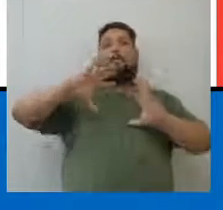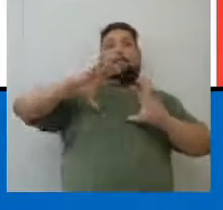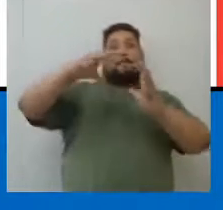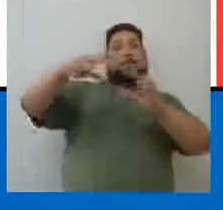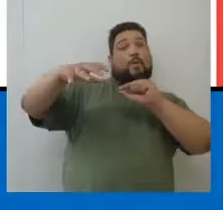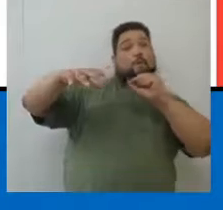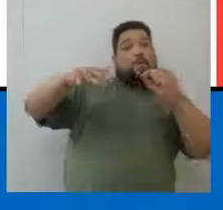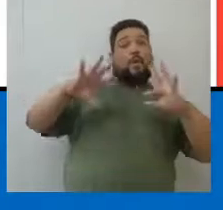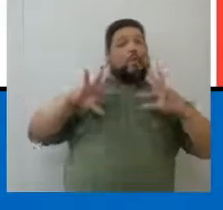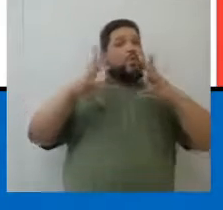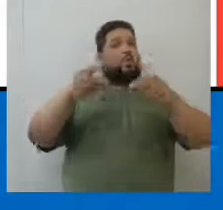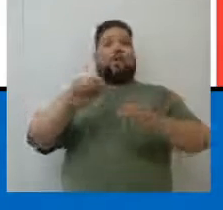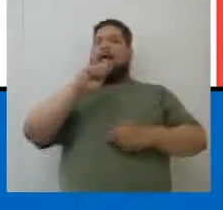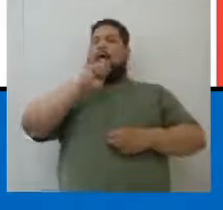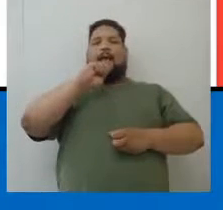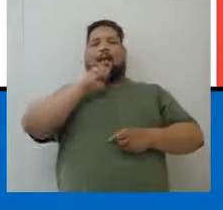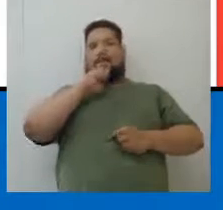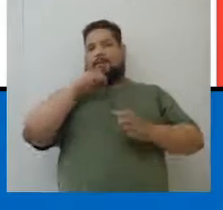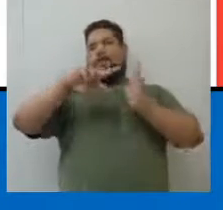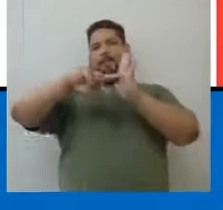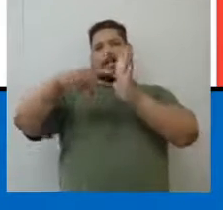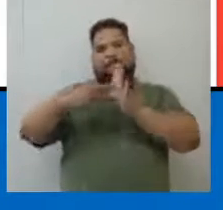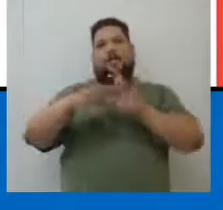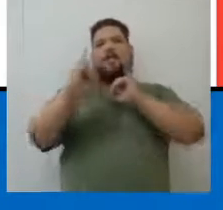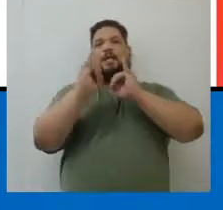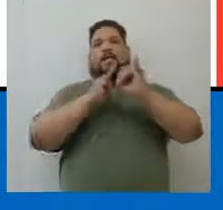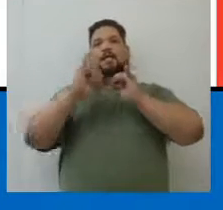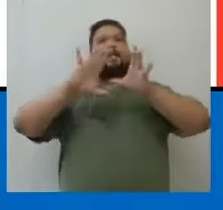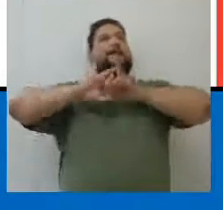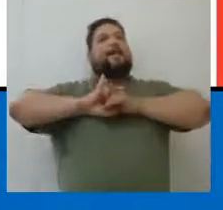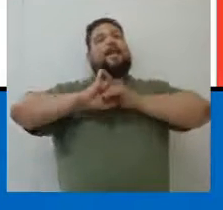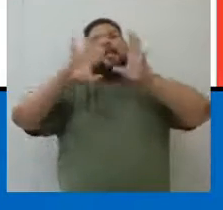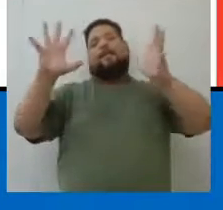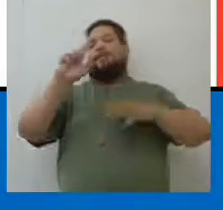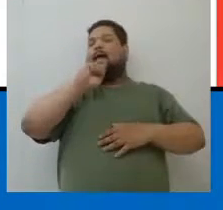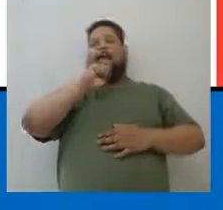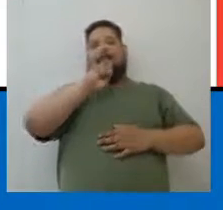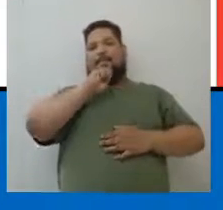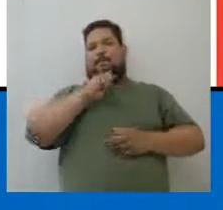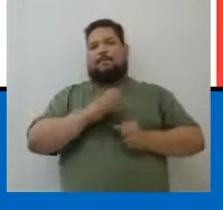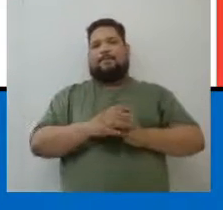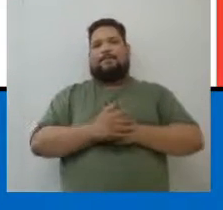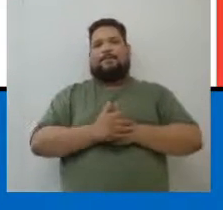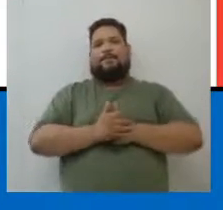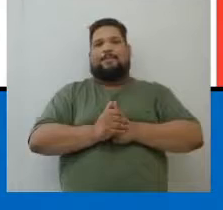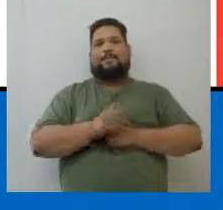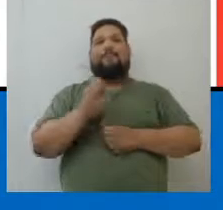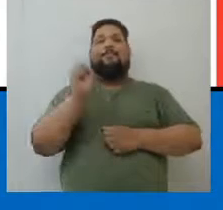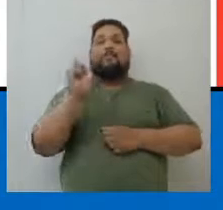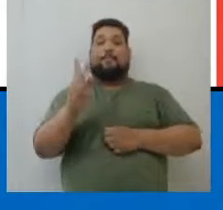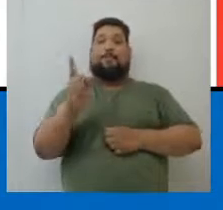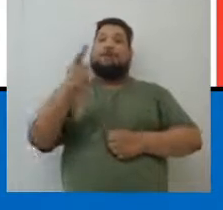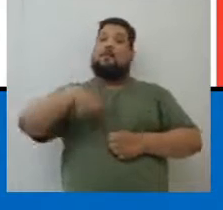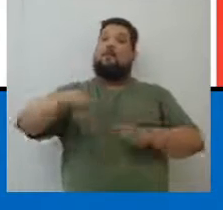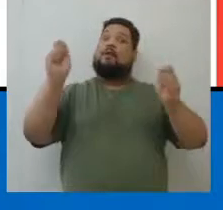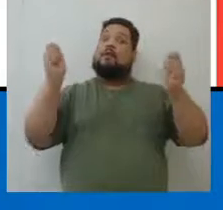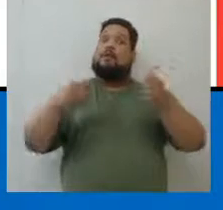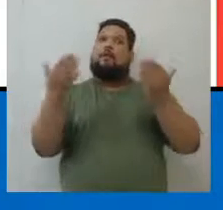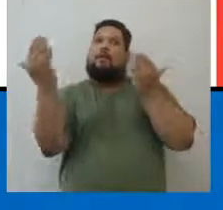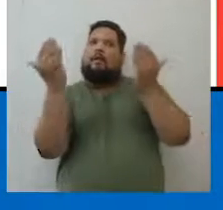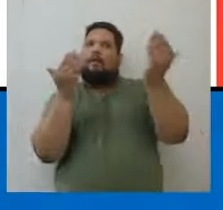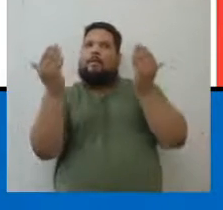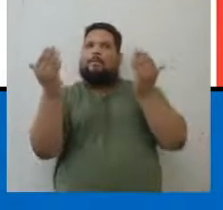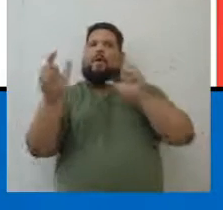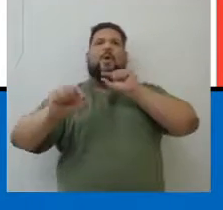eu falei para vocês de que a internet não era uma coisa tão livre assim para o mundo inteiro. Ok, então a gente consegue ter uma comparação